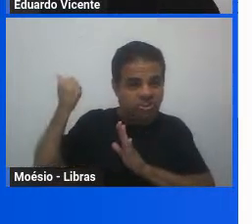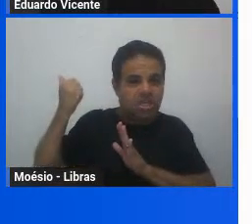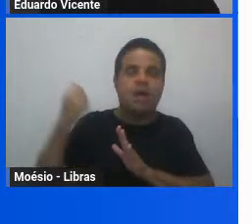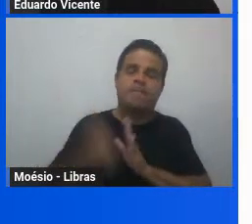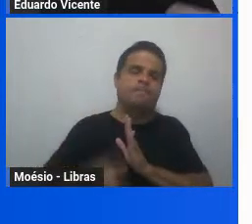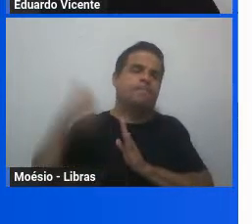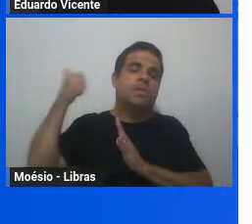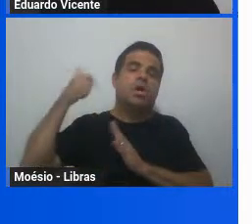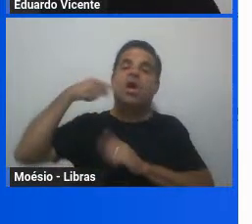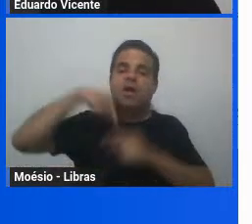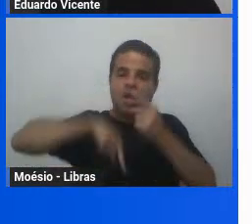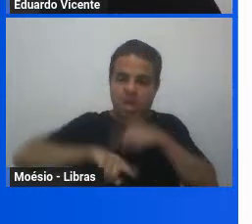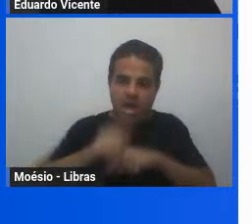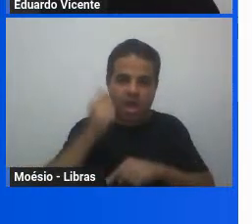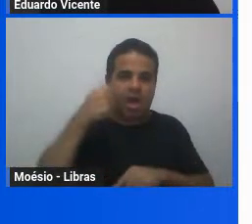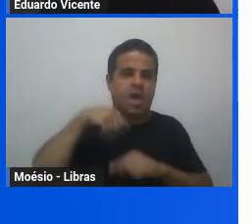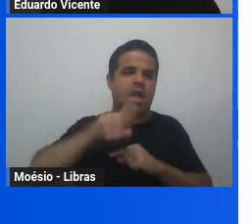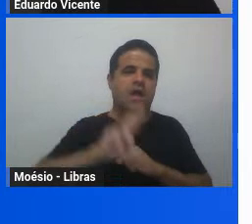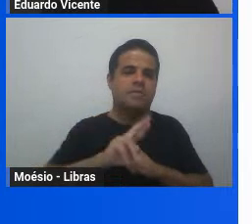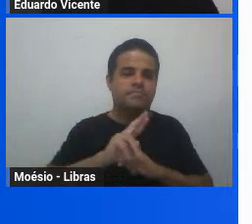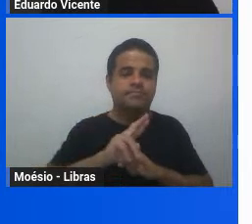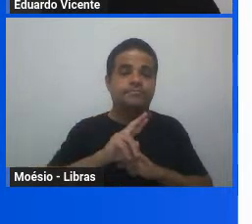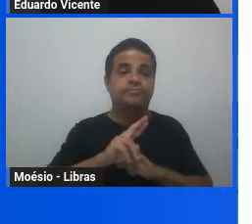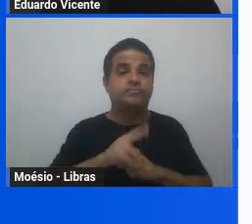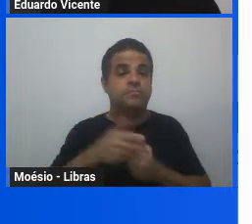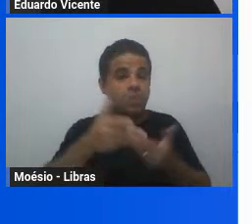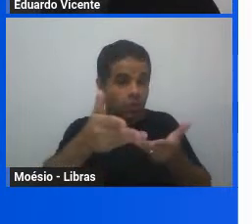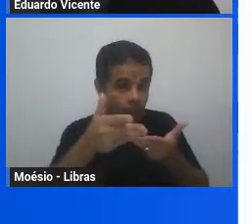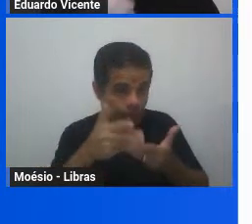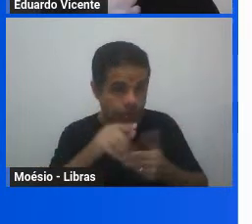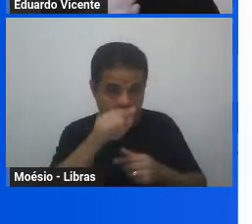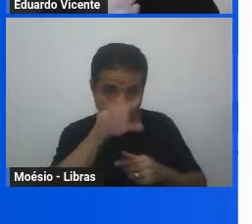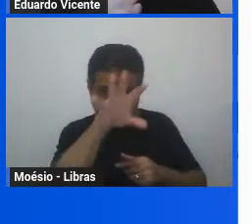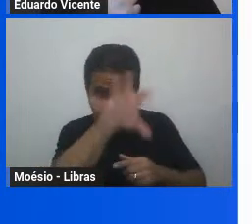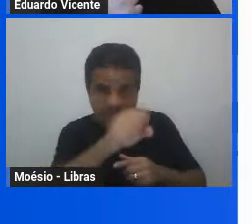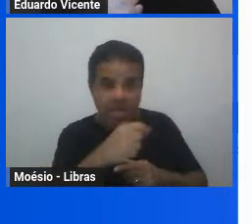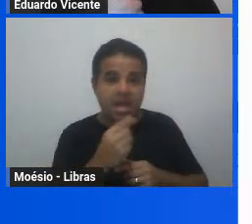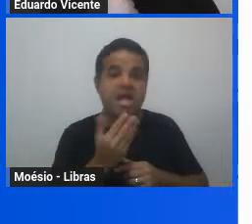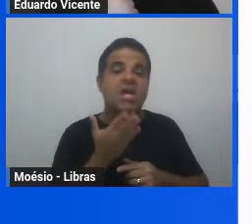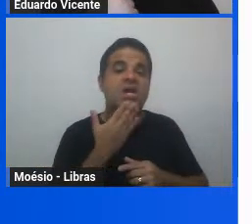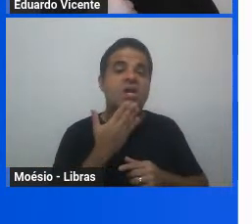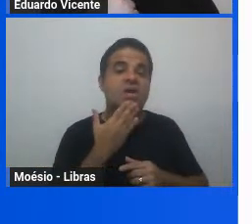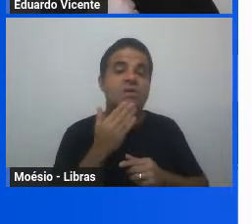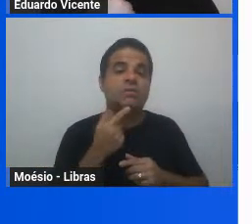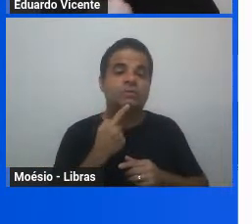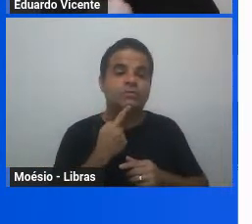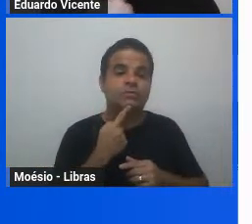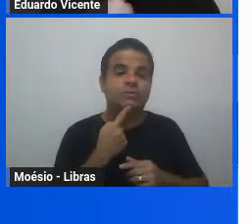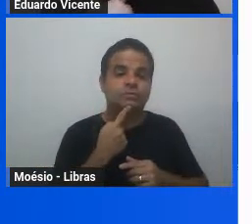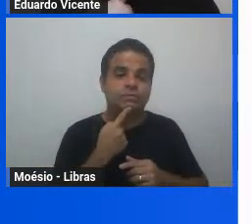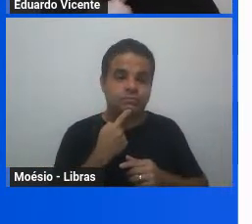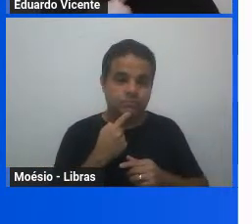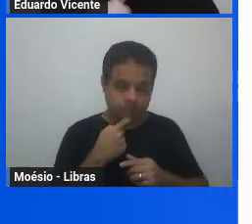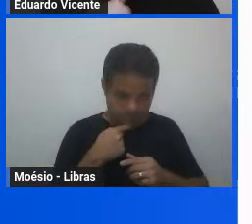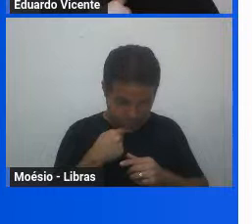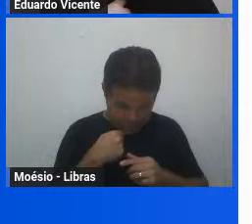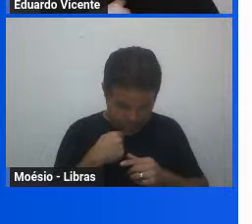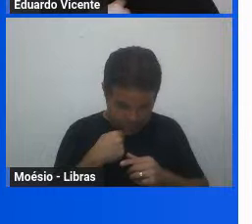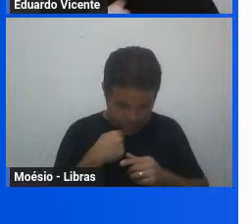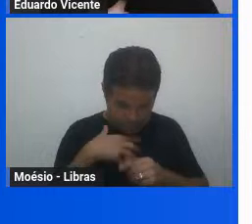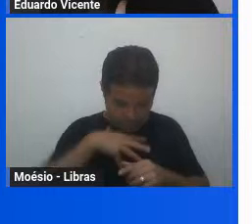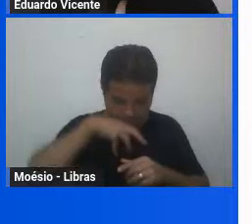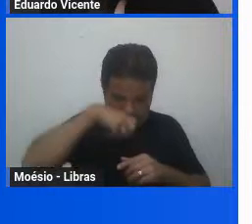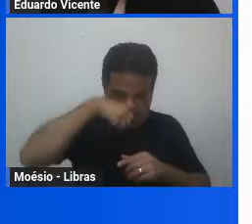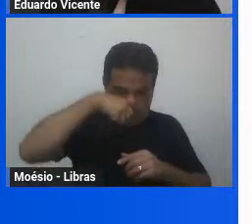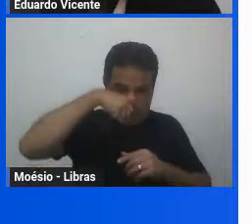com a passagem de ar. Convido a você agora pegar o seu queixo, colocar aqui no ossinho e respirar